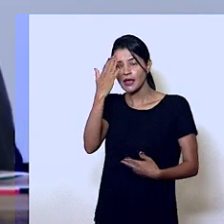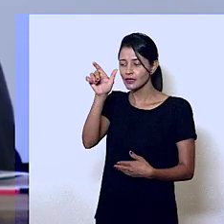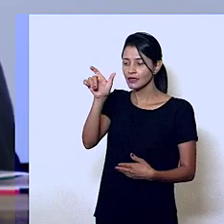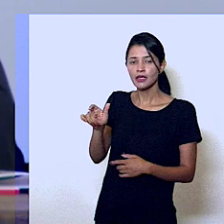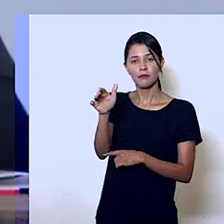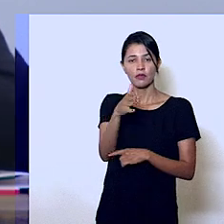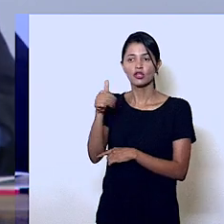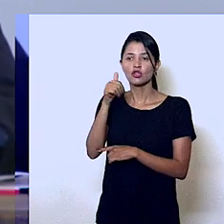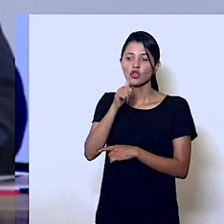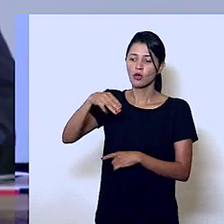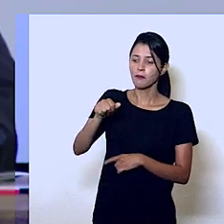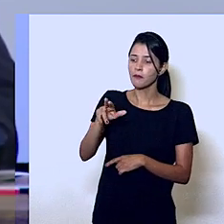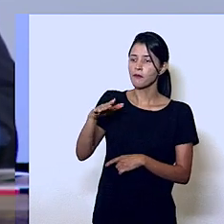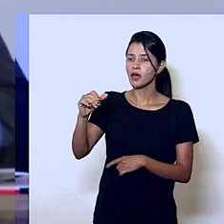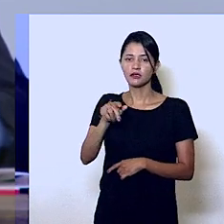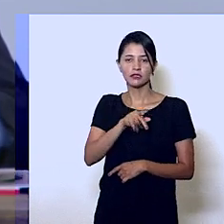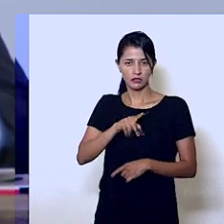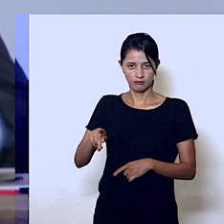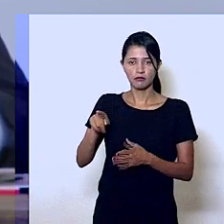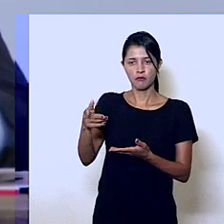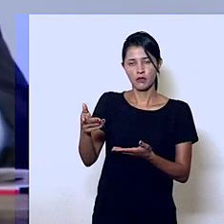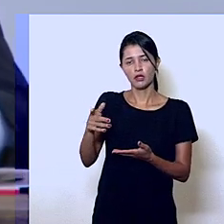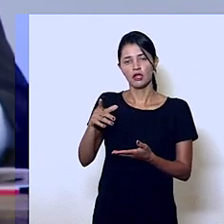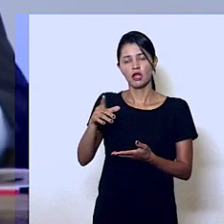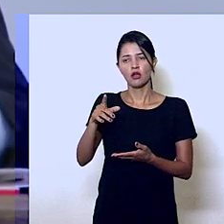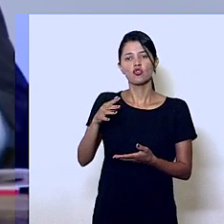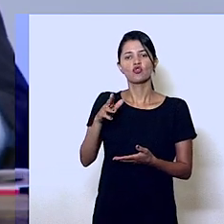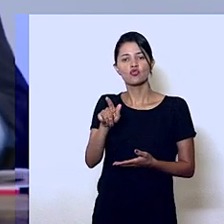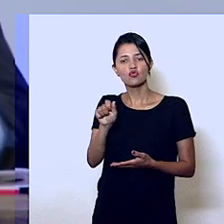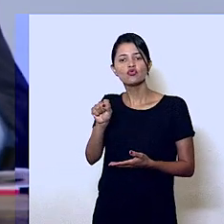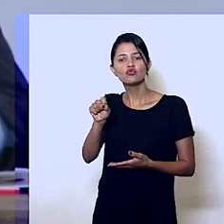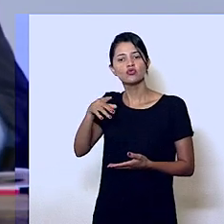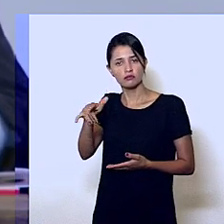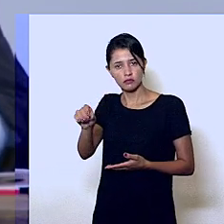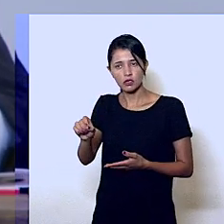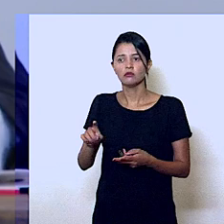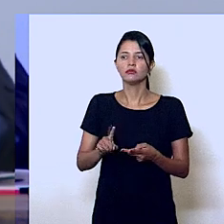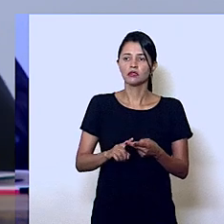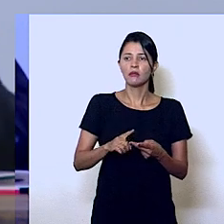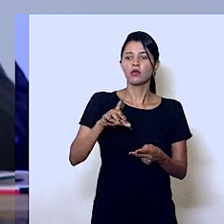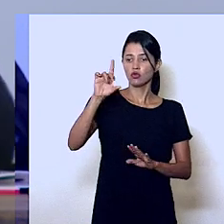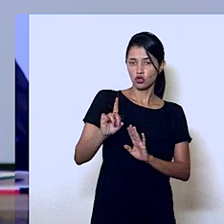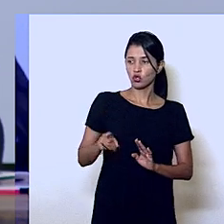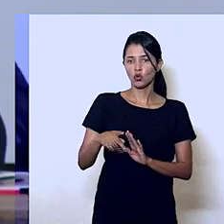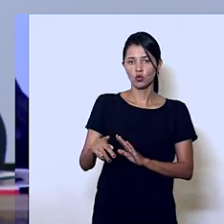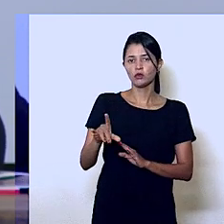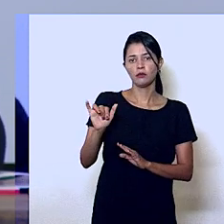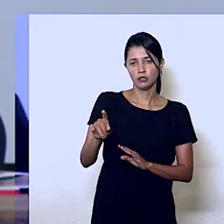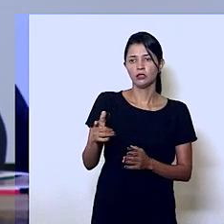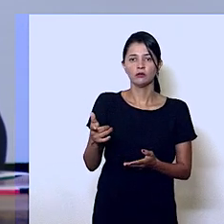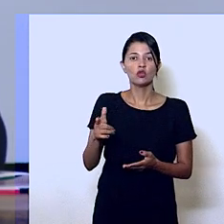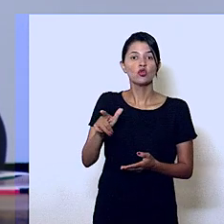Fundação Alexandre de Gusmão, e ao diretor do IPRE, ministro Tomir Lima Nascimento, que abraçaram